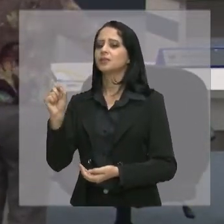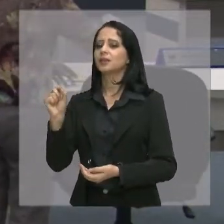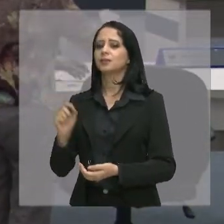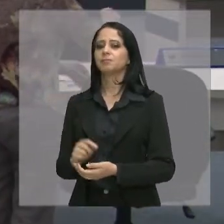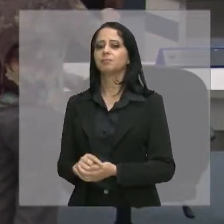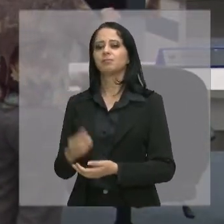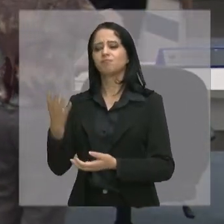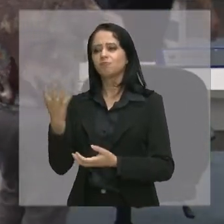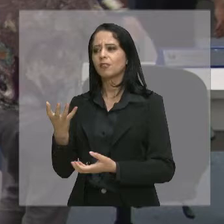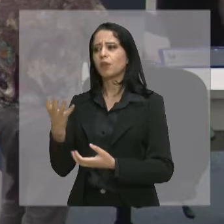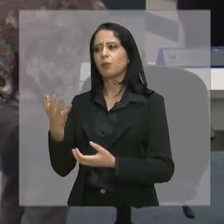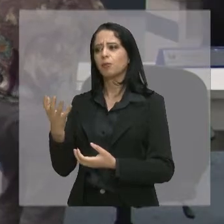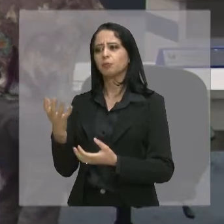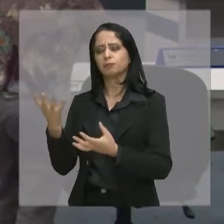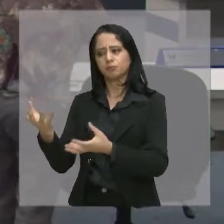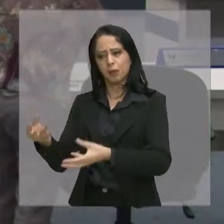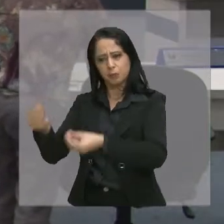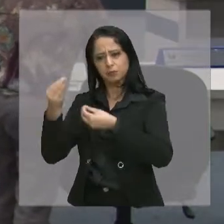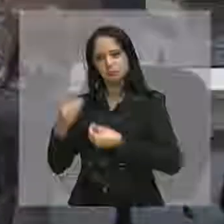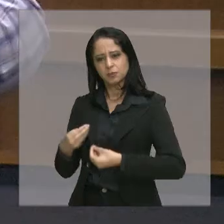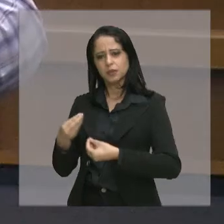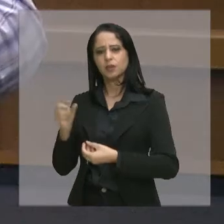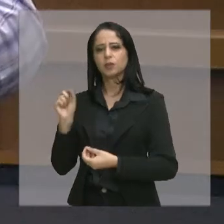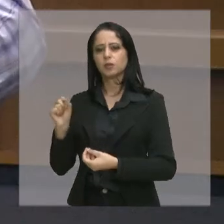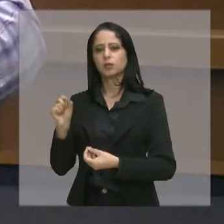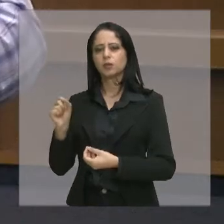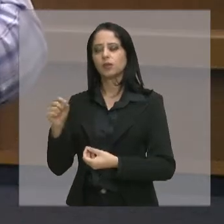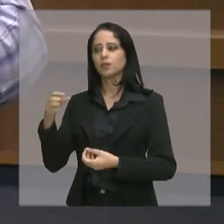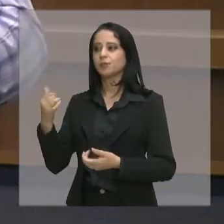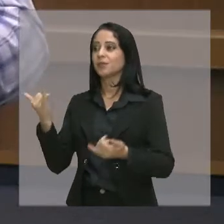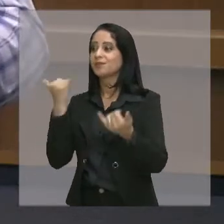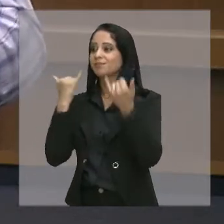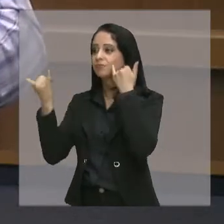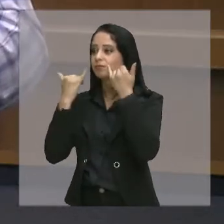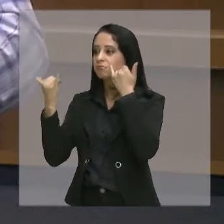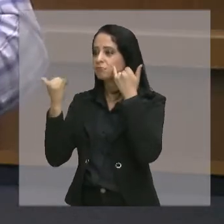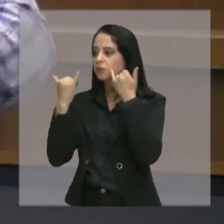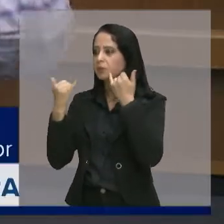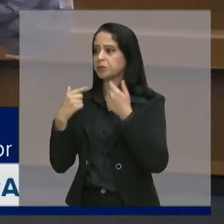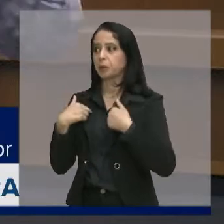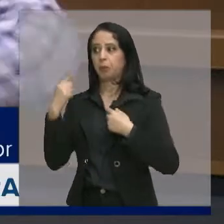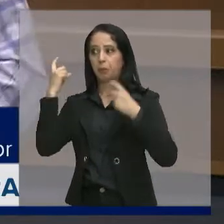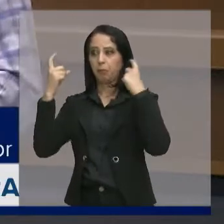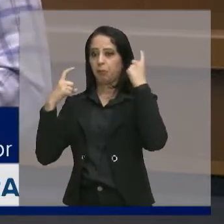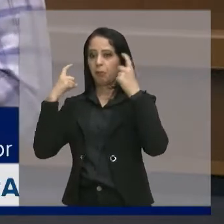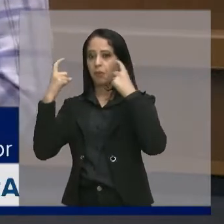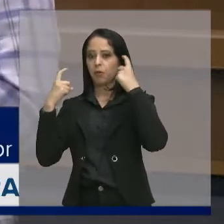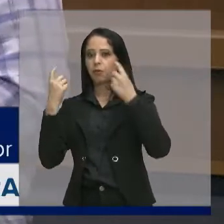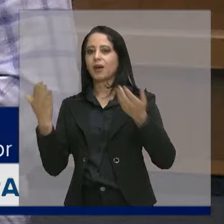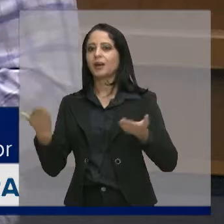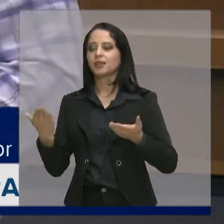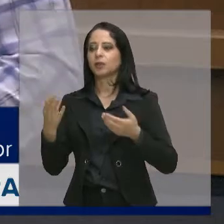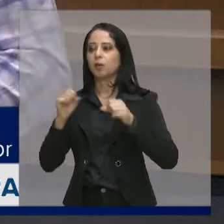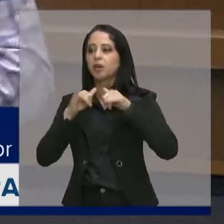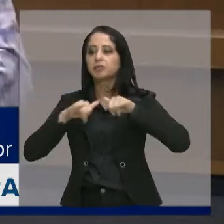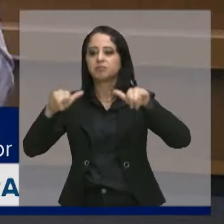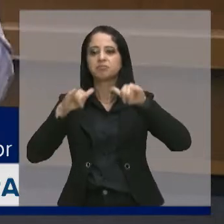recebi ontem uma notícia que eu achei bastante preocupante, vale a pena comentar com os